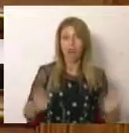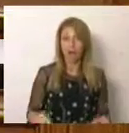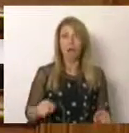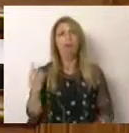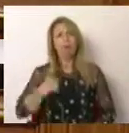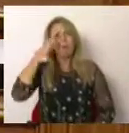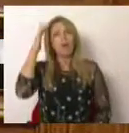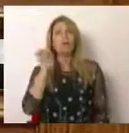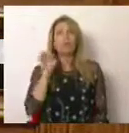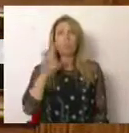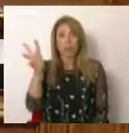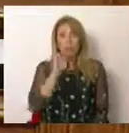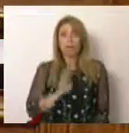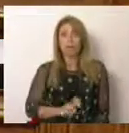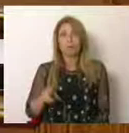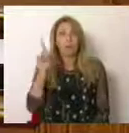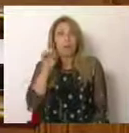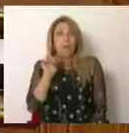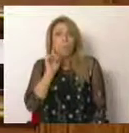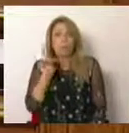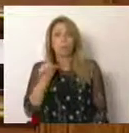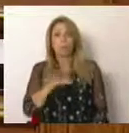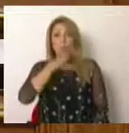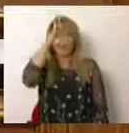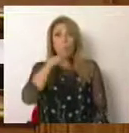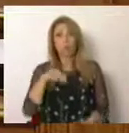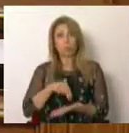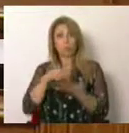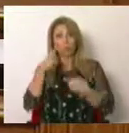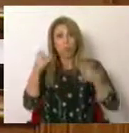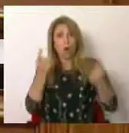importante ouvi-lo e é importante que o Sr. Ministro naturalmente se posicione